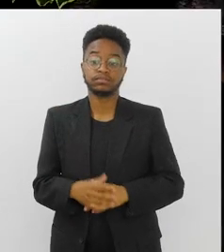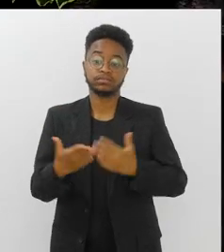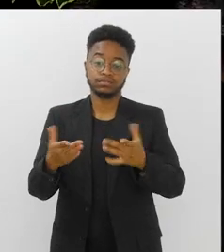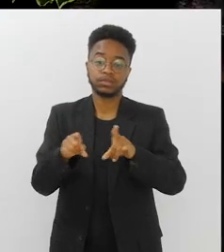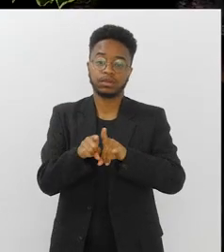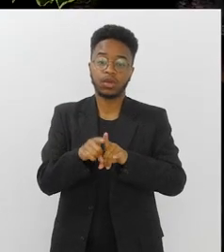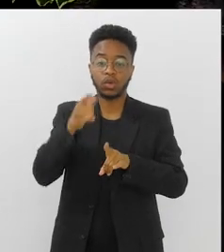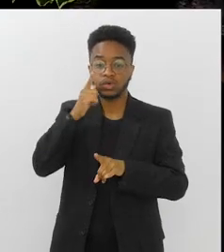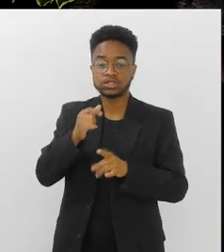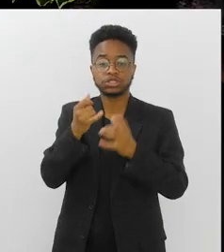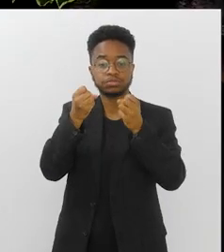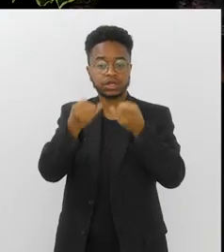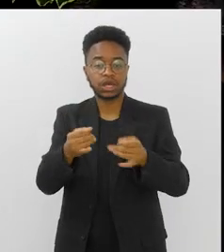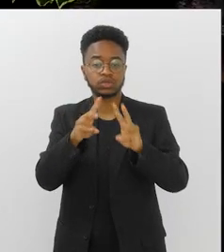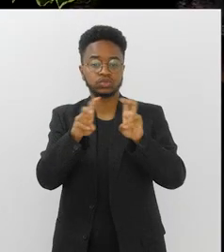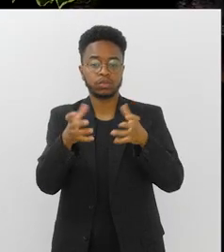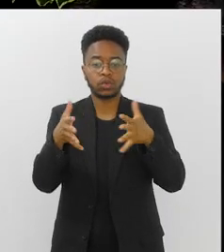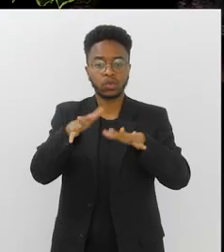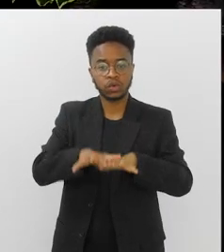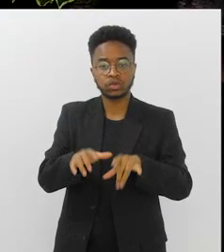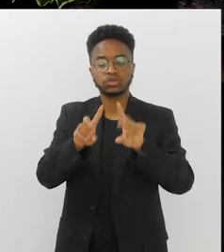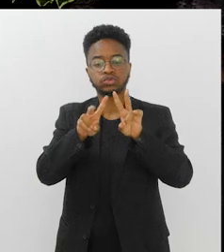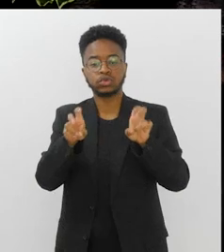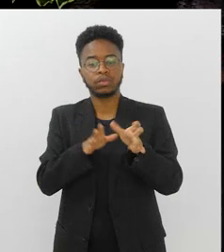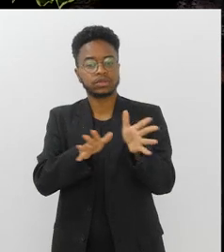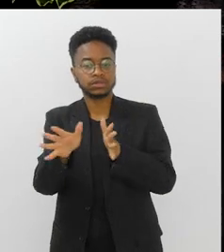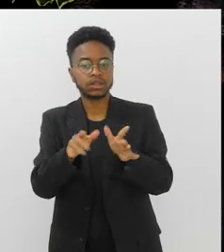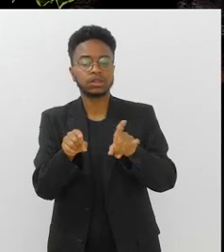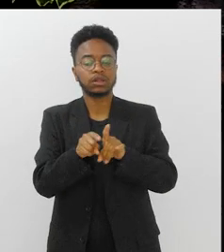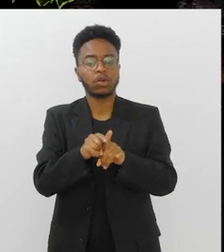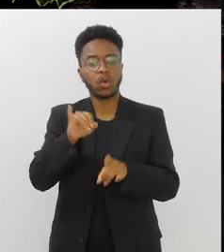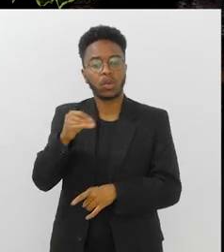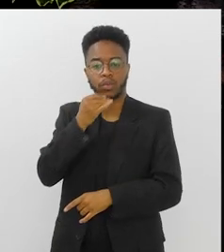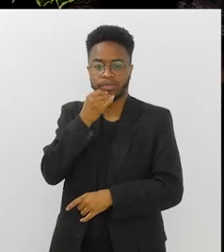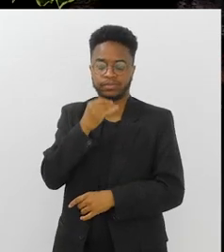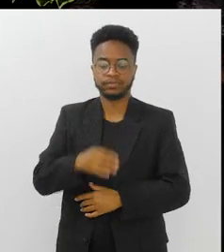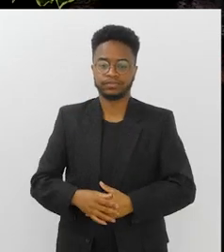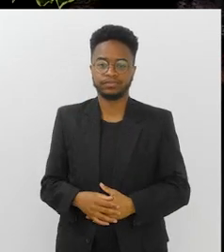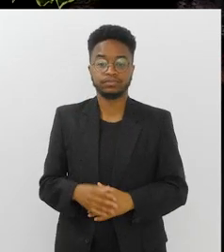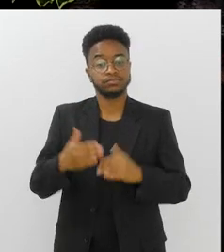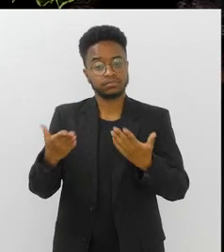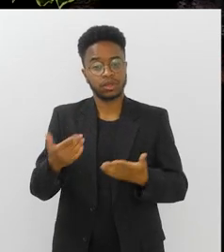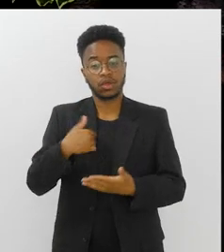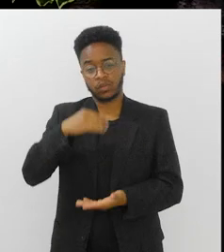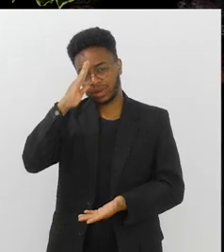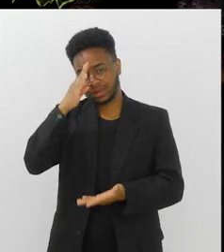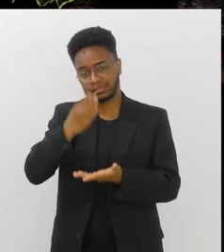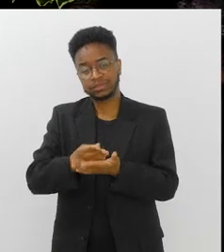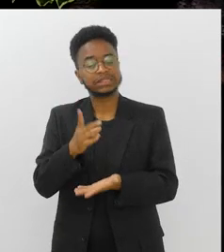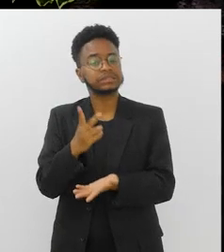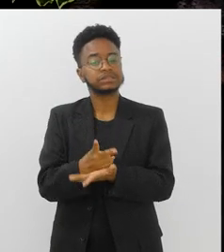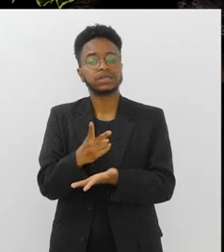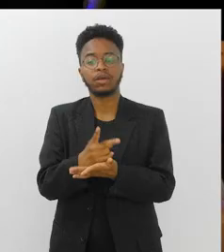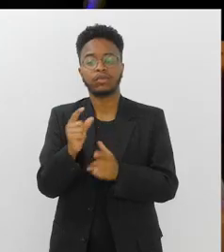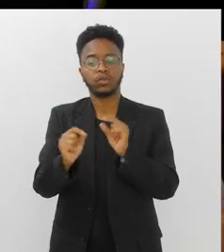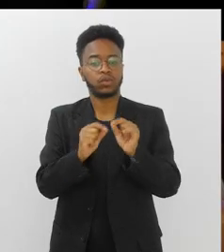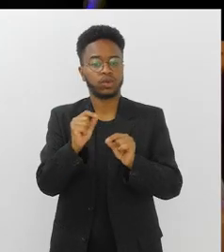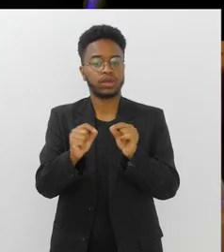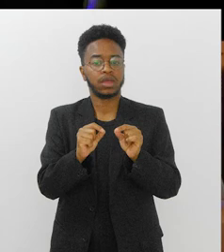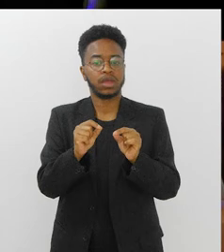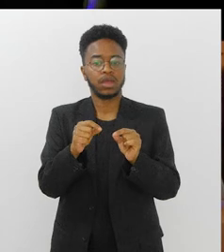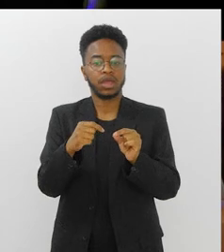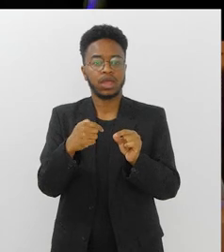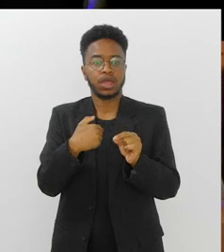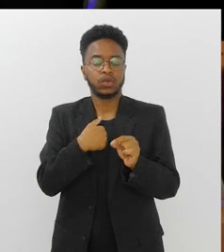e podendo falar de inclusão podendo falar de de de de acessibilidade oportunidade né então eu sempre acho que que